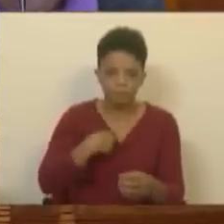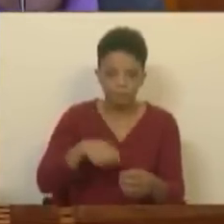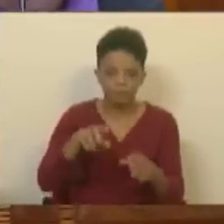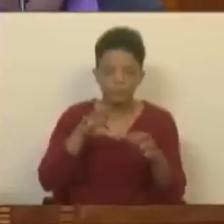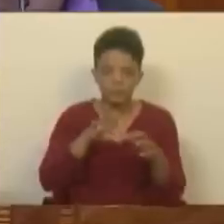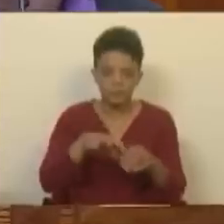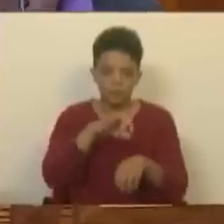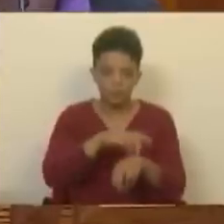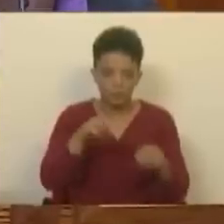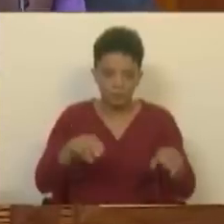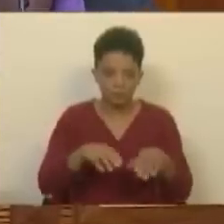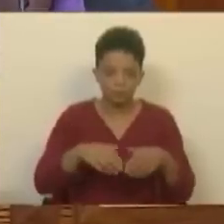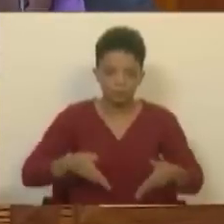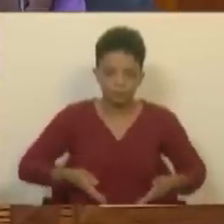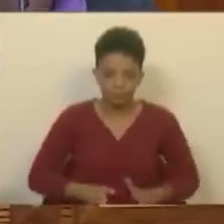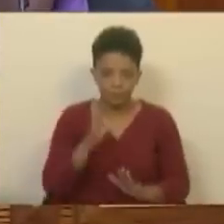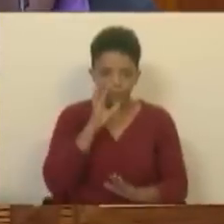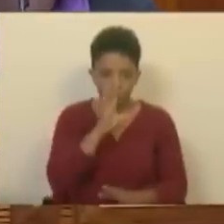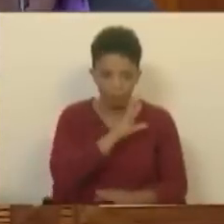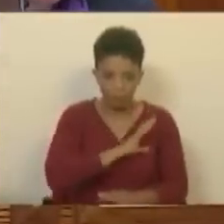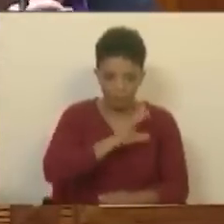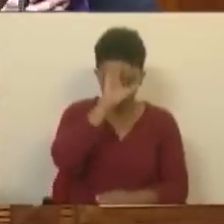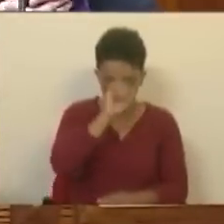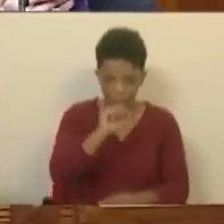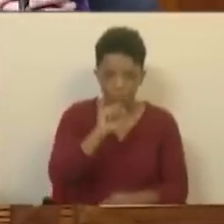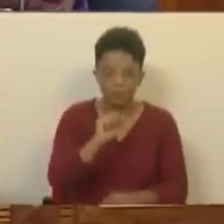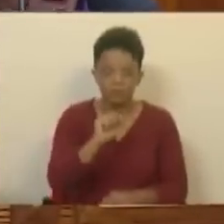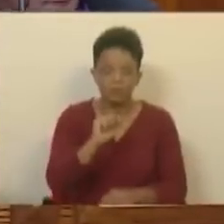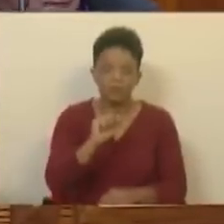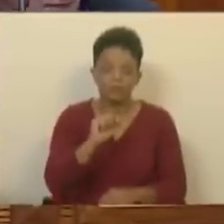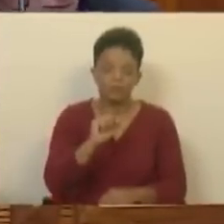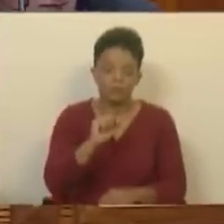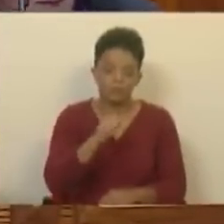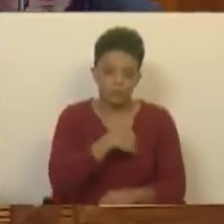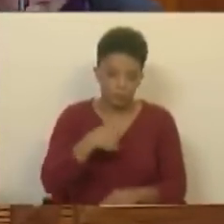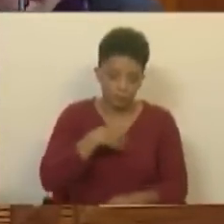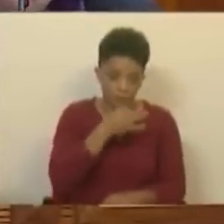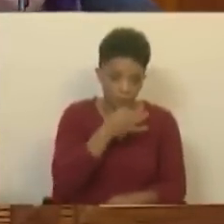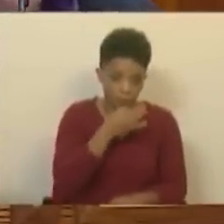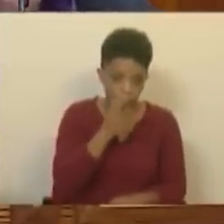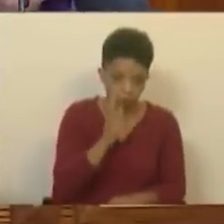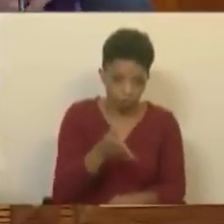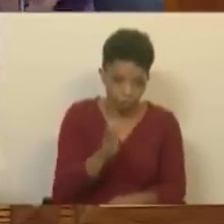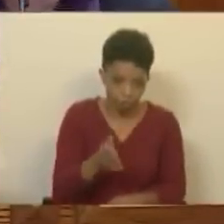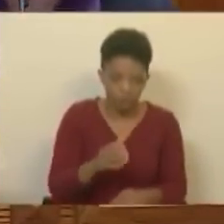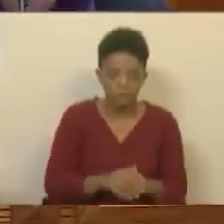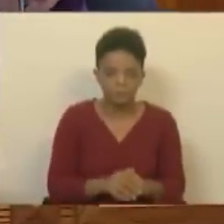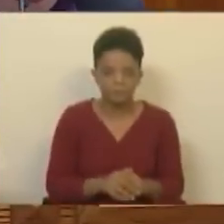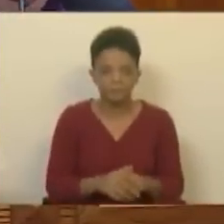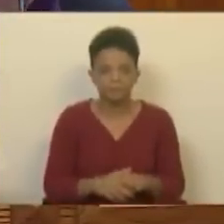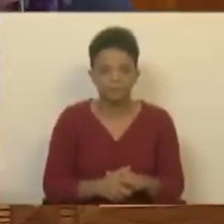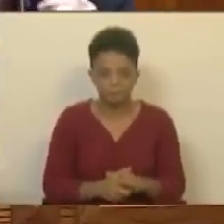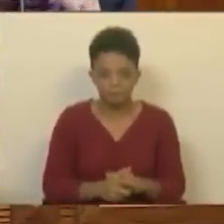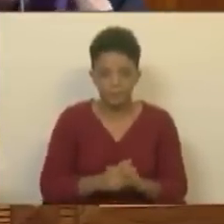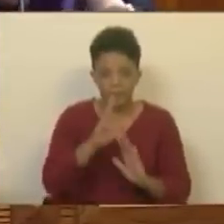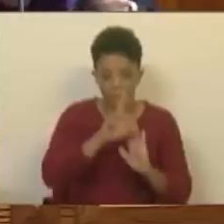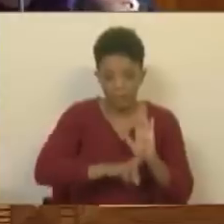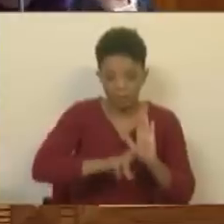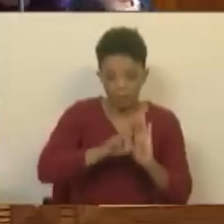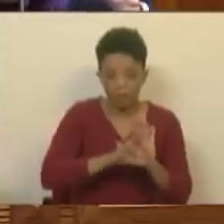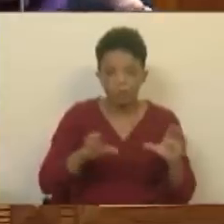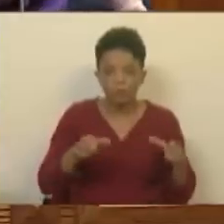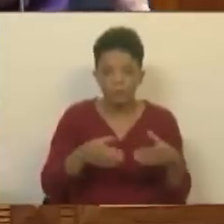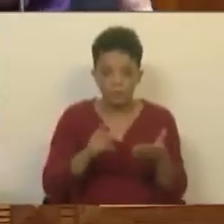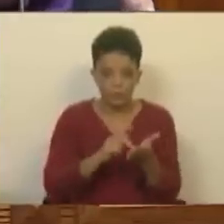maternidades no Senhor ministro da saúde a sociedade foi entregue o relatório pela